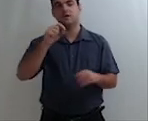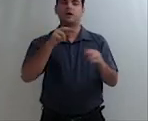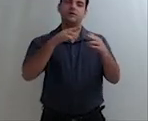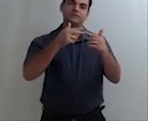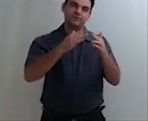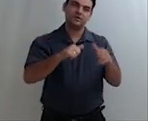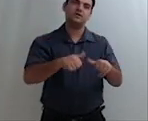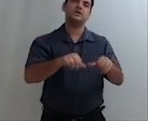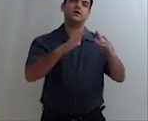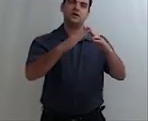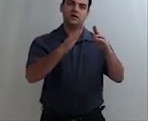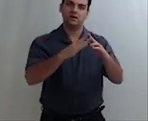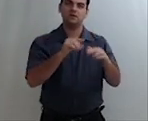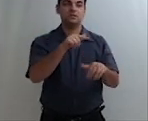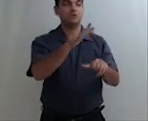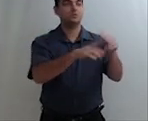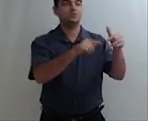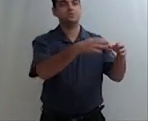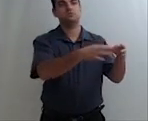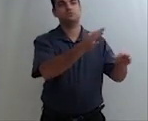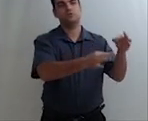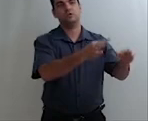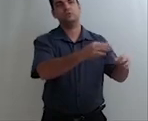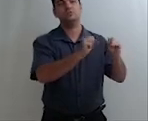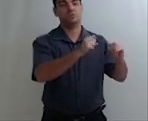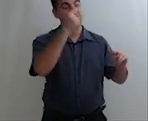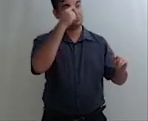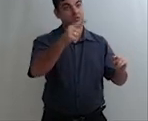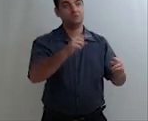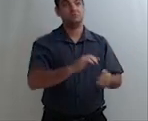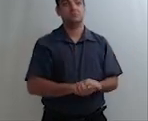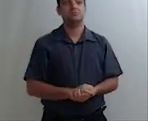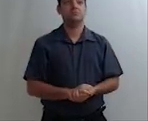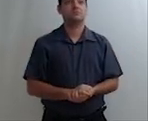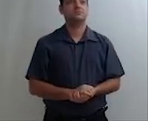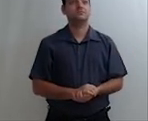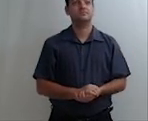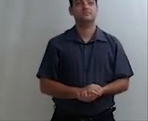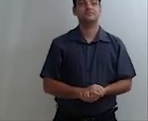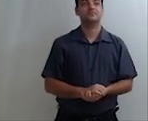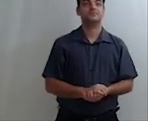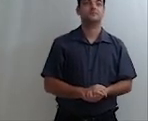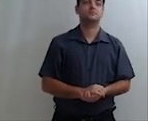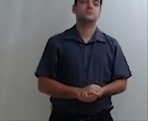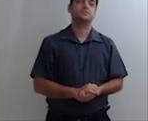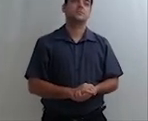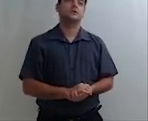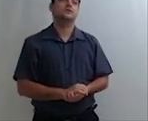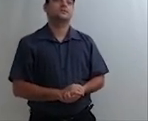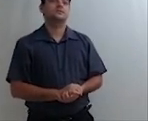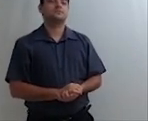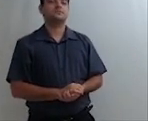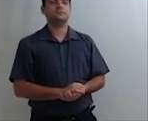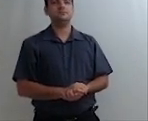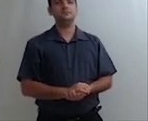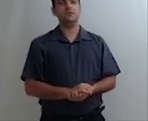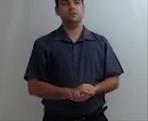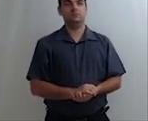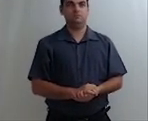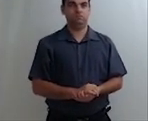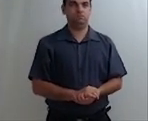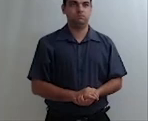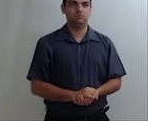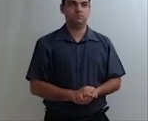origem Esse é o voto voto eu a seguir e com toda a vha do do ilustre